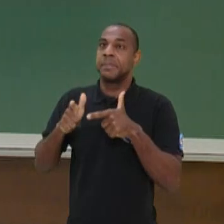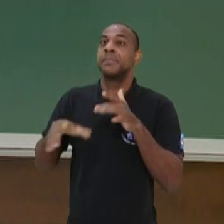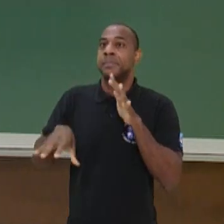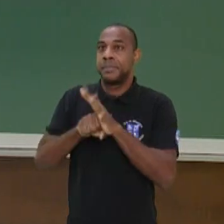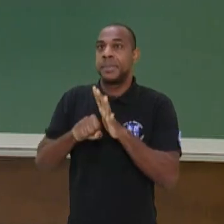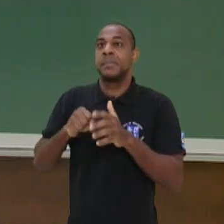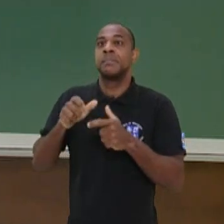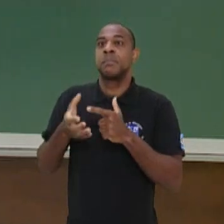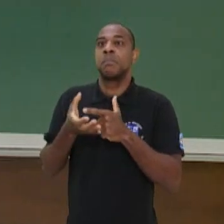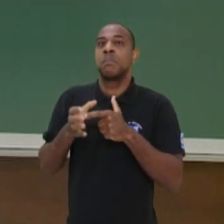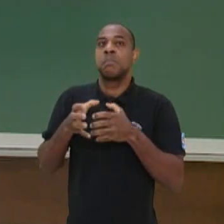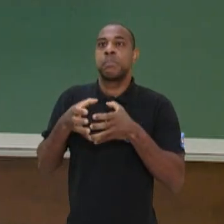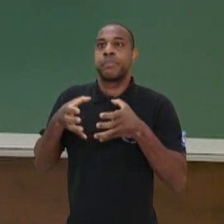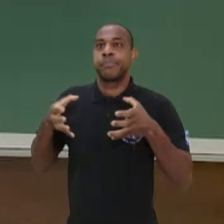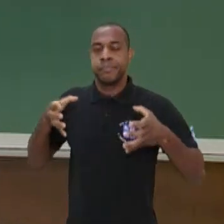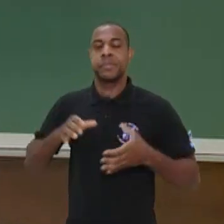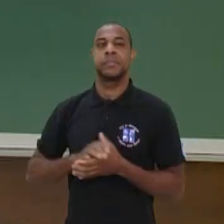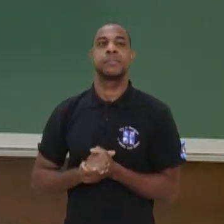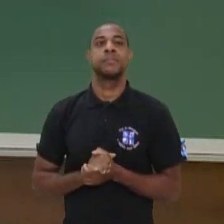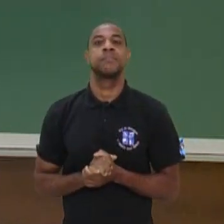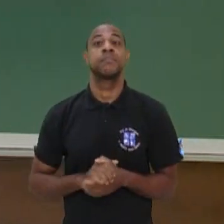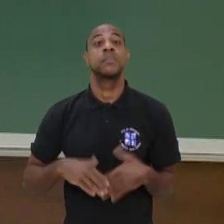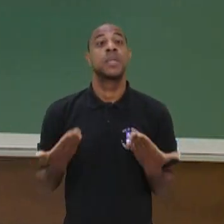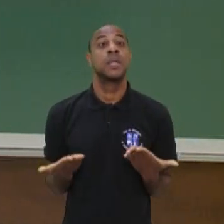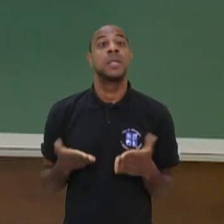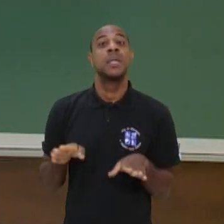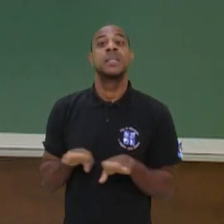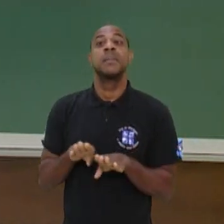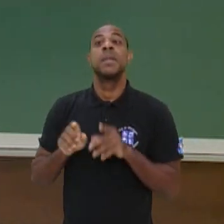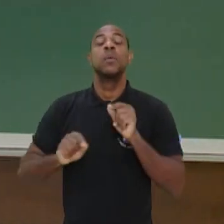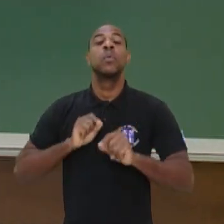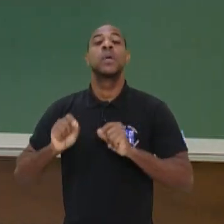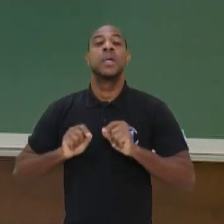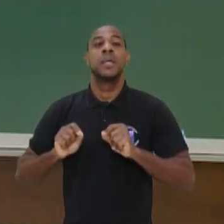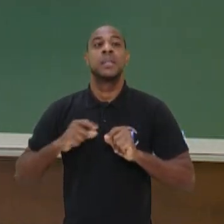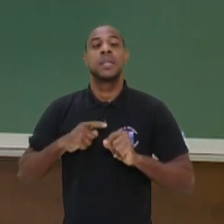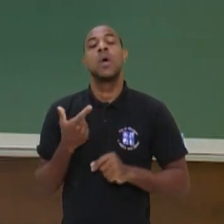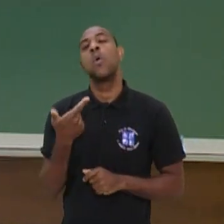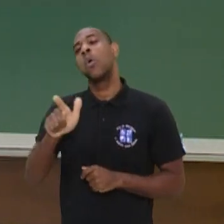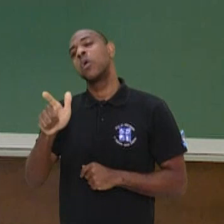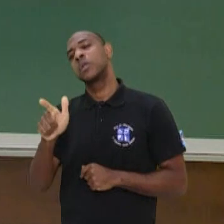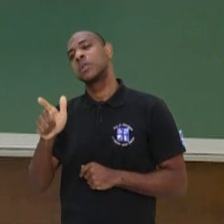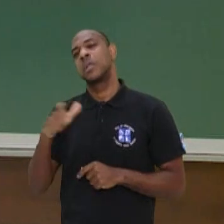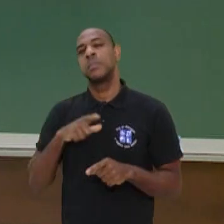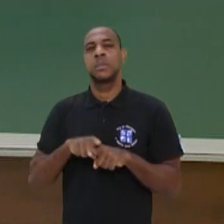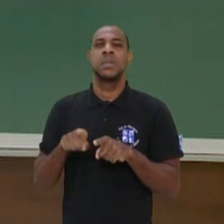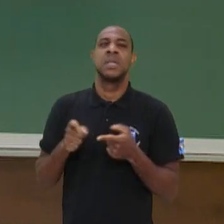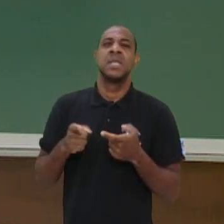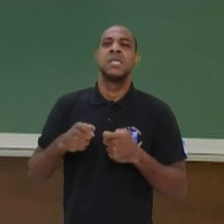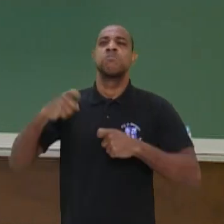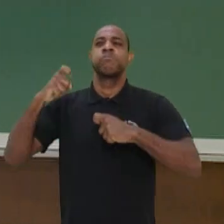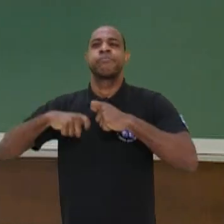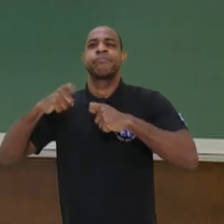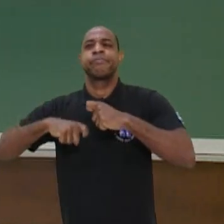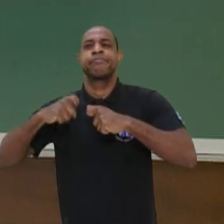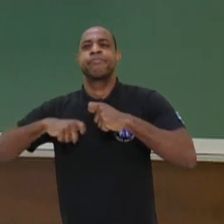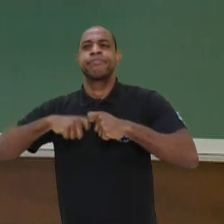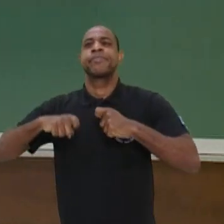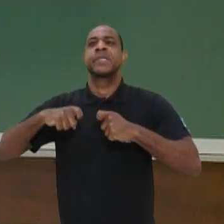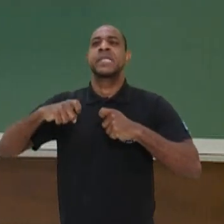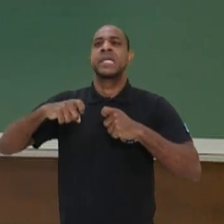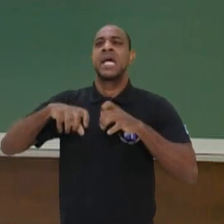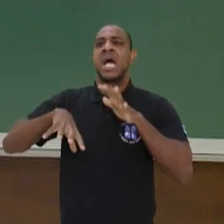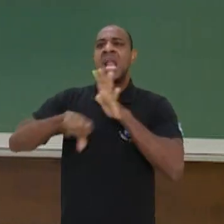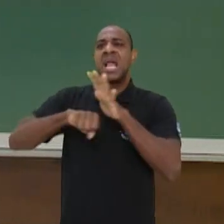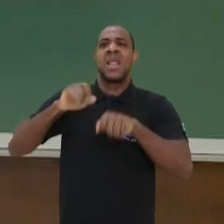dessa substância, desse esmegma, Mas também tem outros fatores, como as infecções sexualmente transmissíveis,